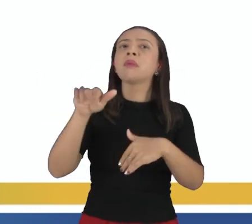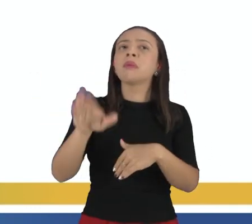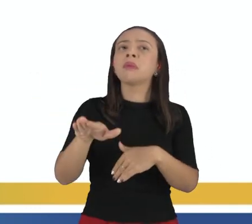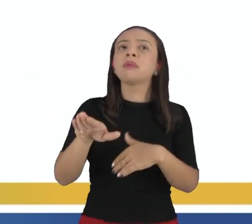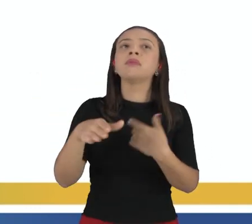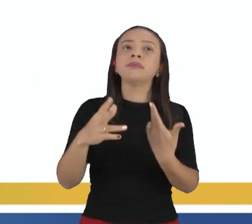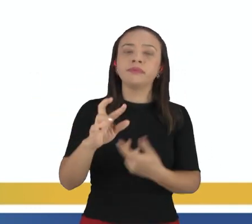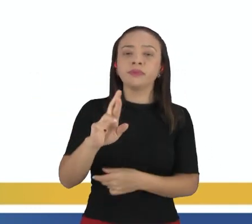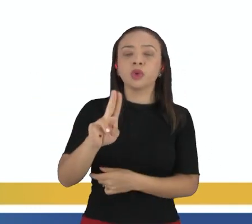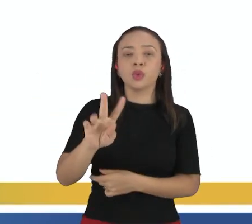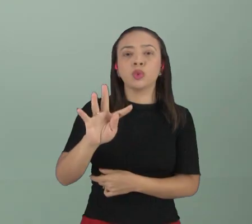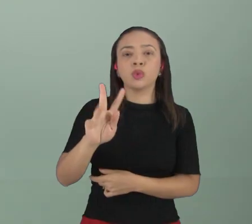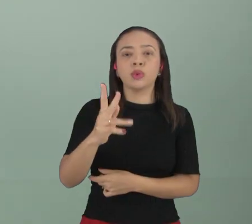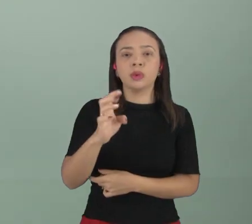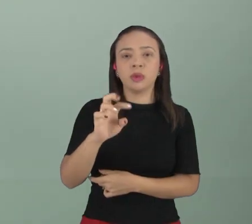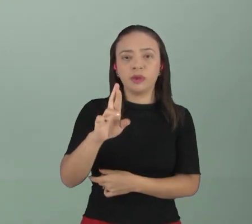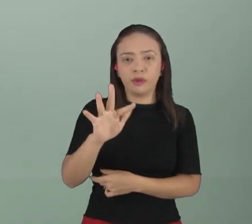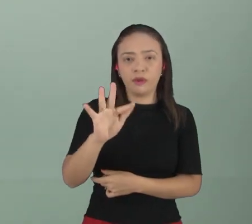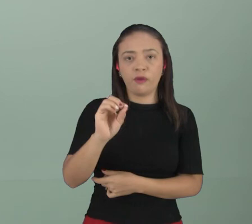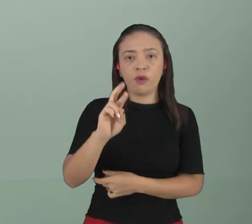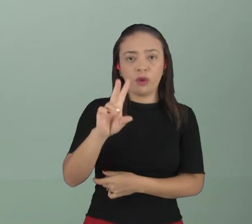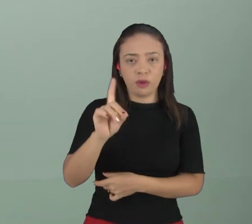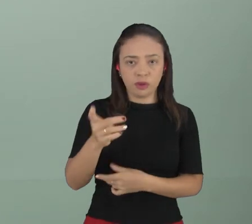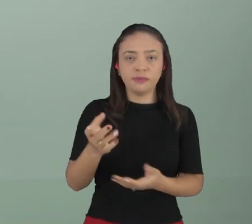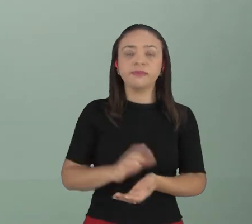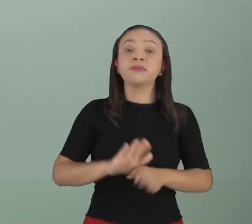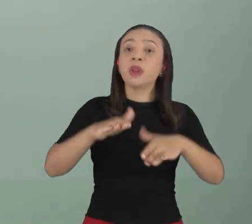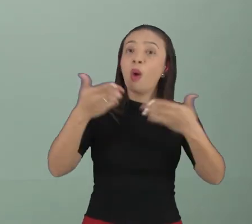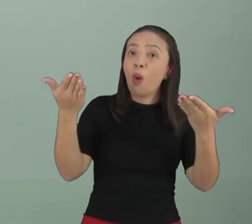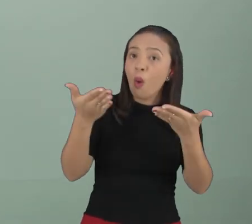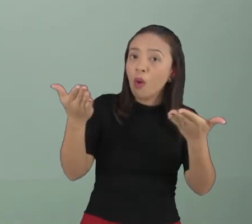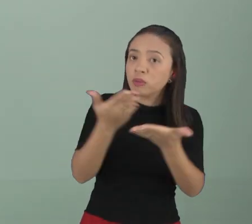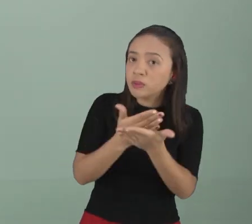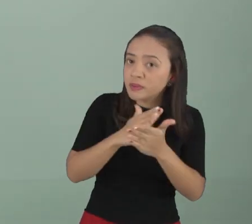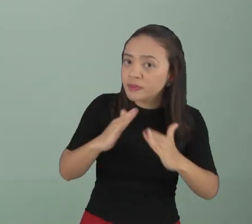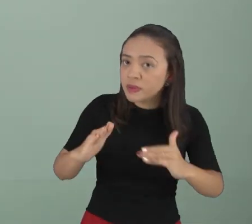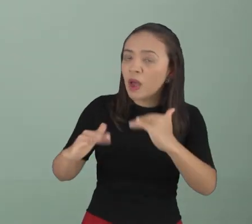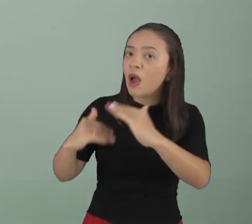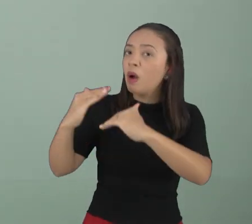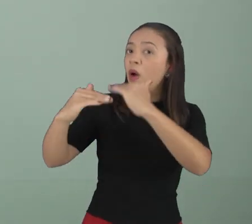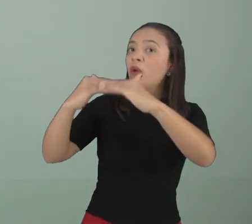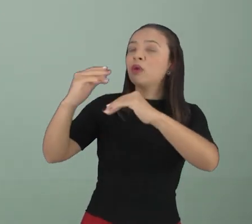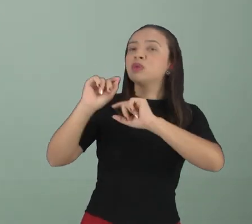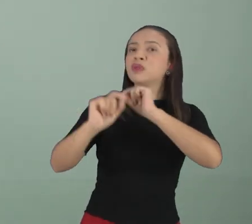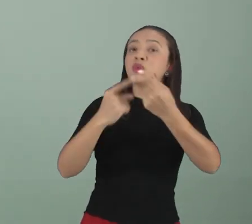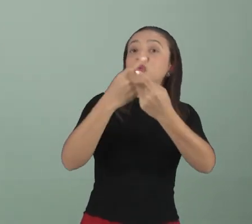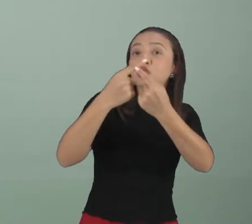de Rutherford. Bom, hoje na aula nós concluímos a evolução dos modelos